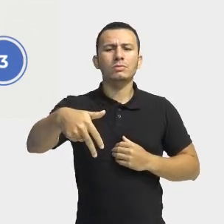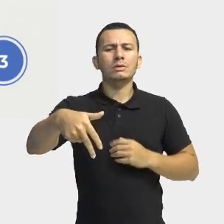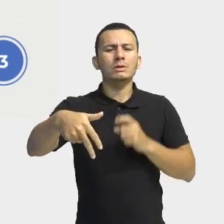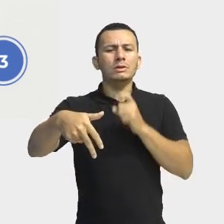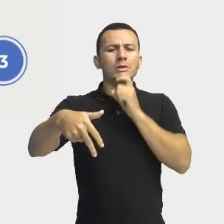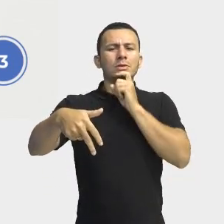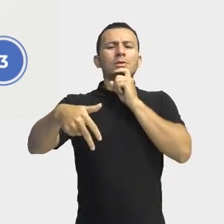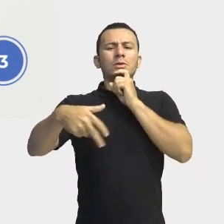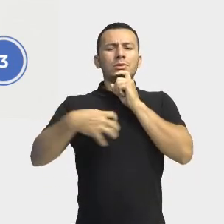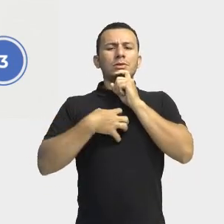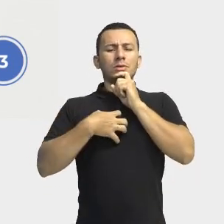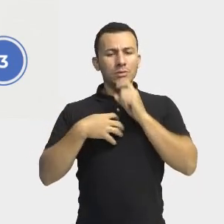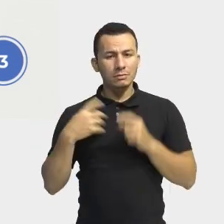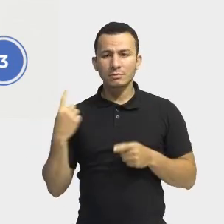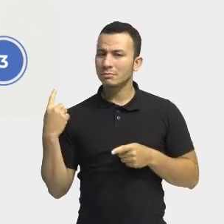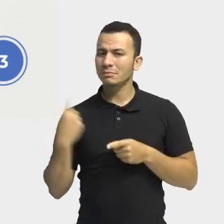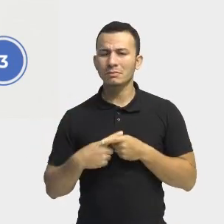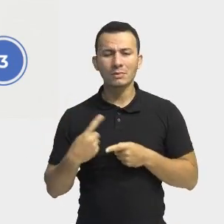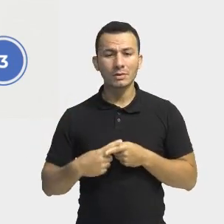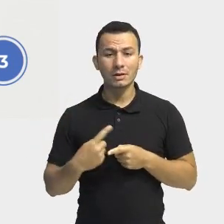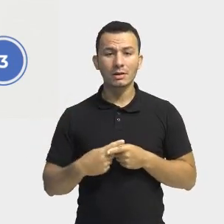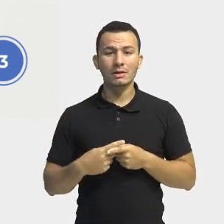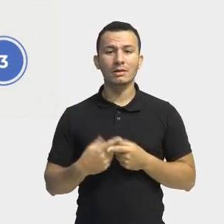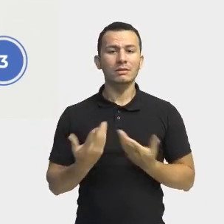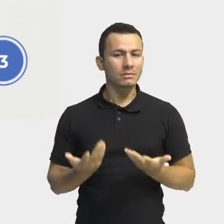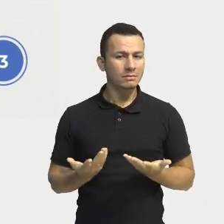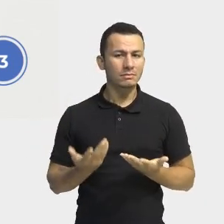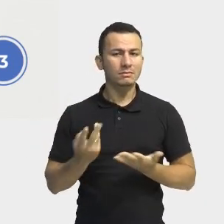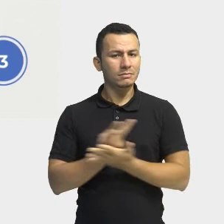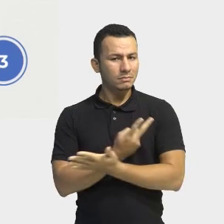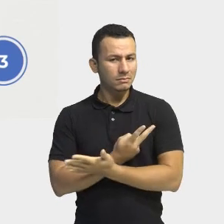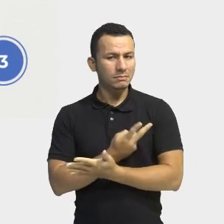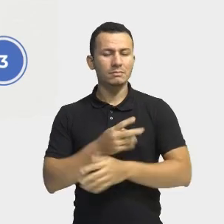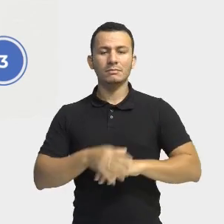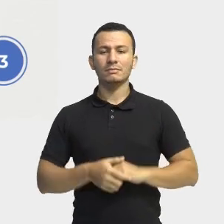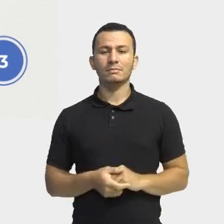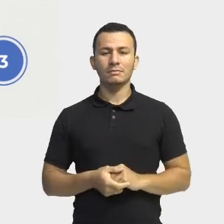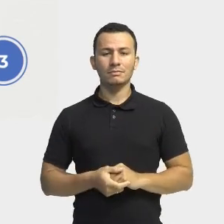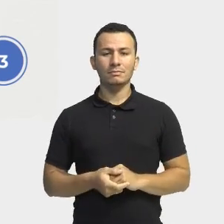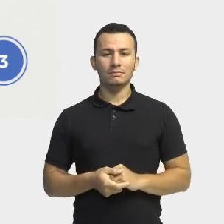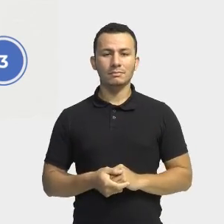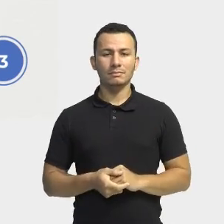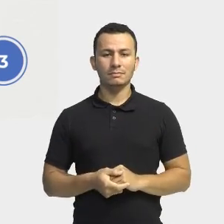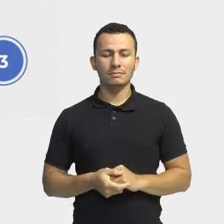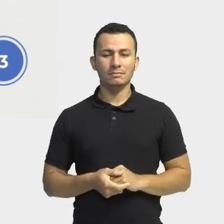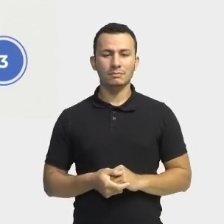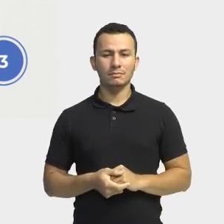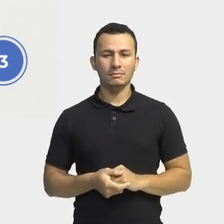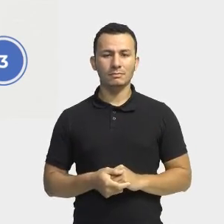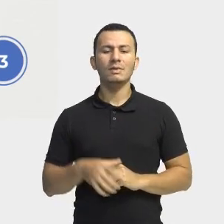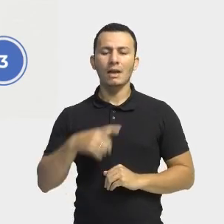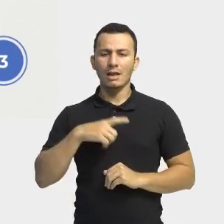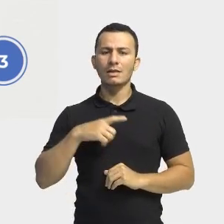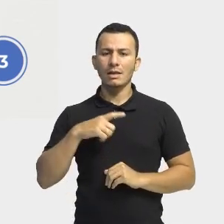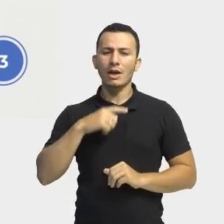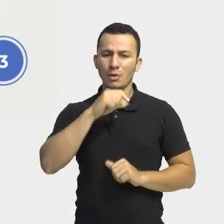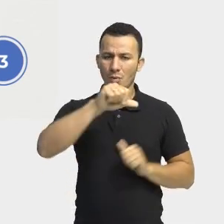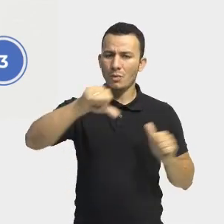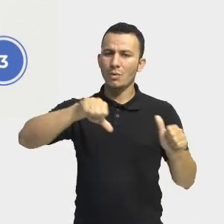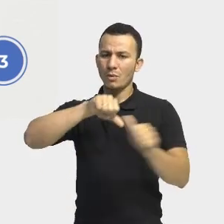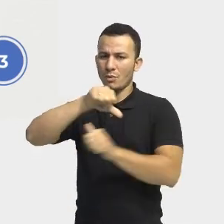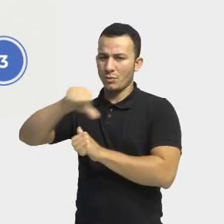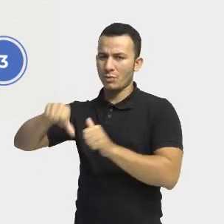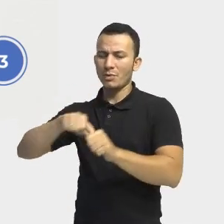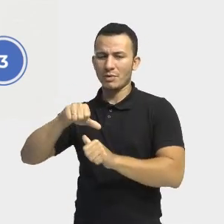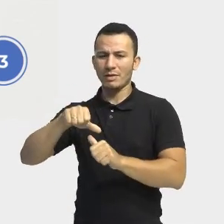do local. Essa sensação de frio deve-se ao fato de ocorrer o quê? Está ocorrendo aí uma mudança de estado